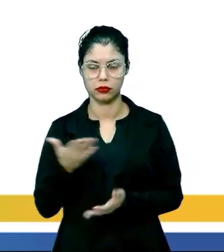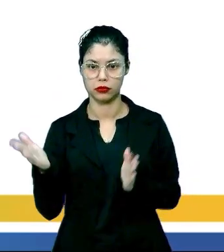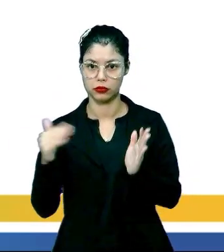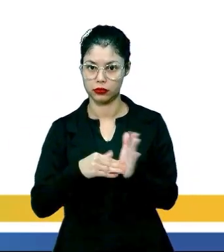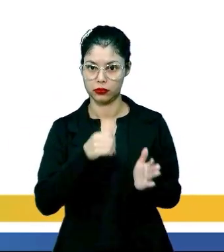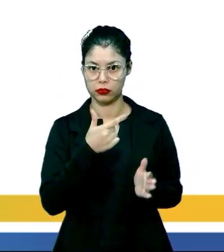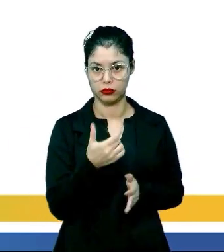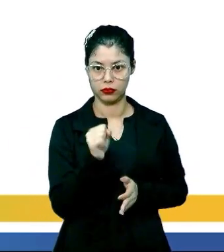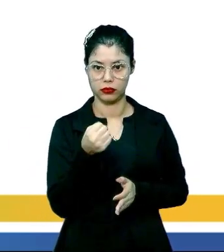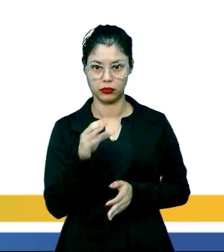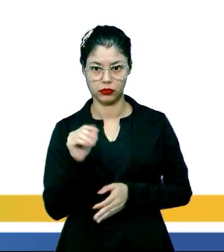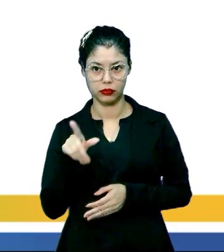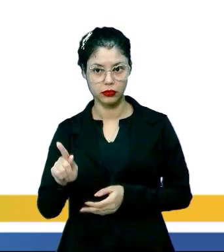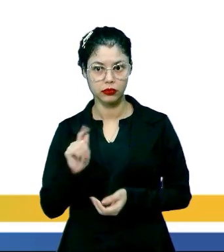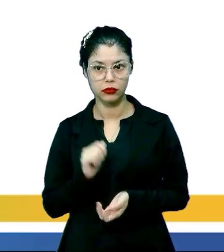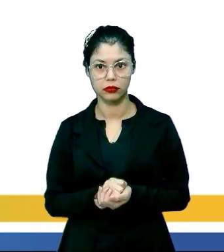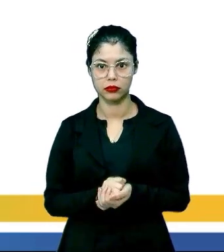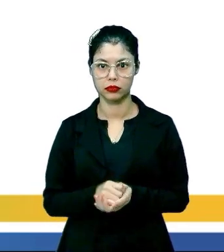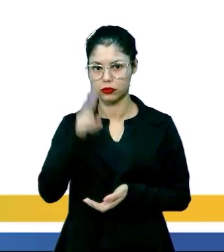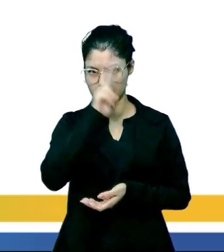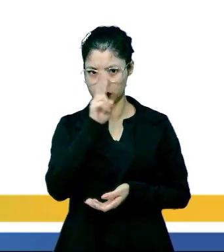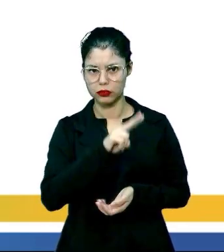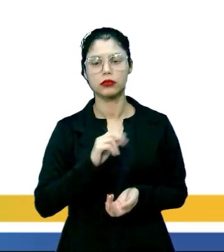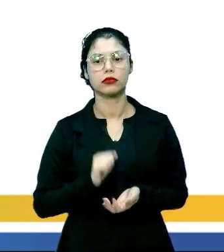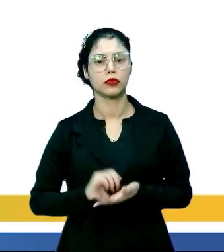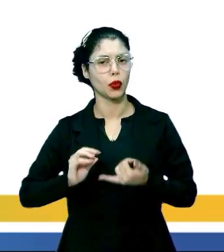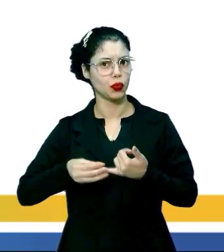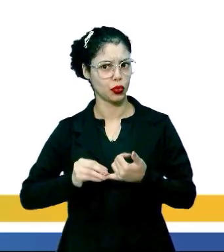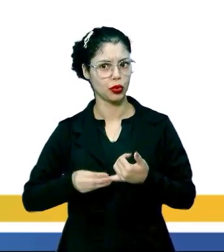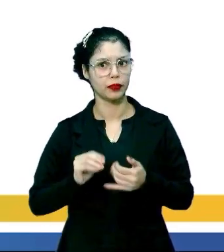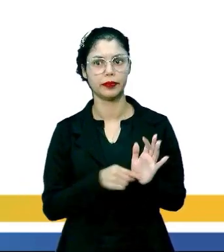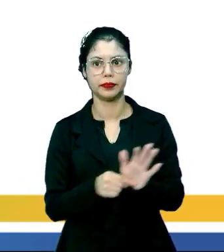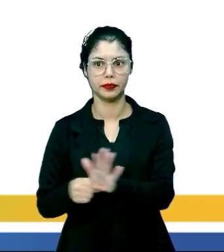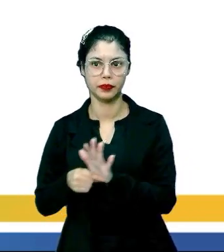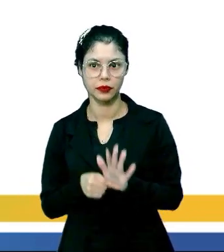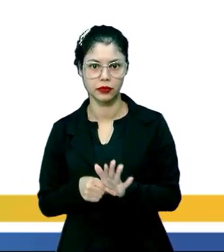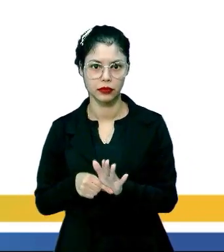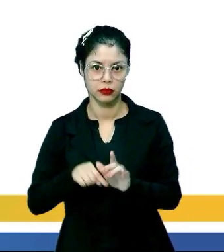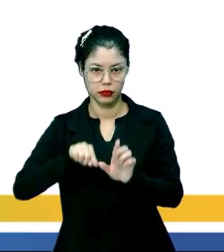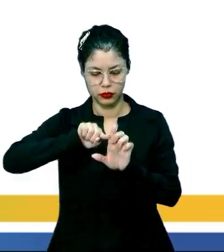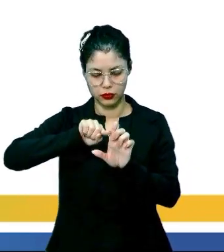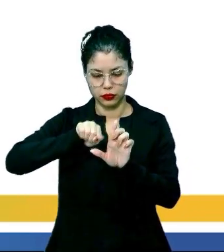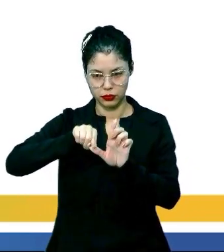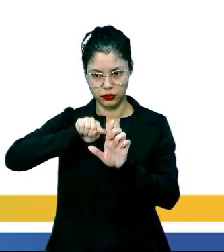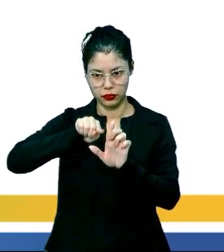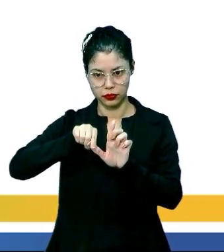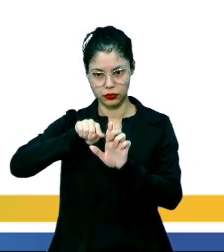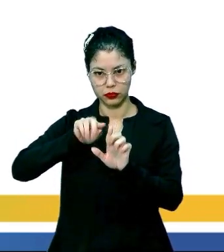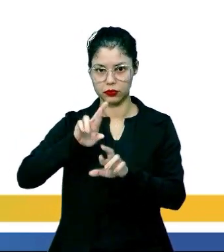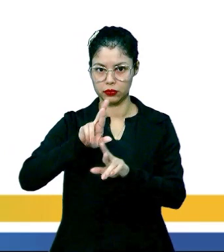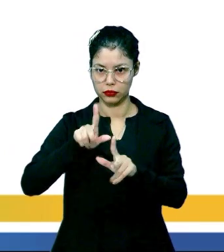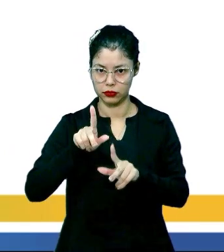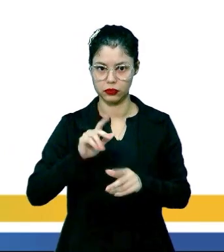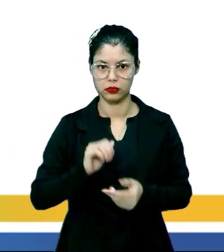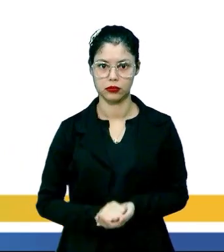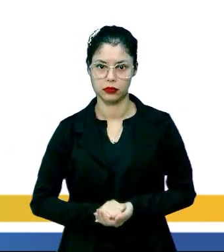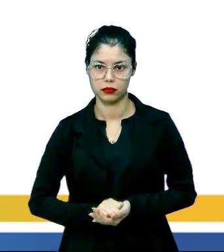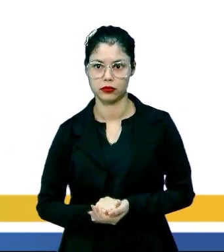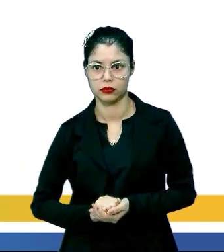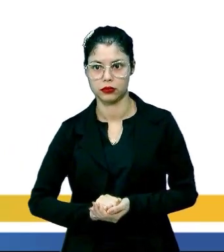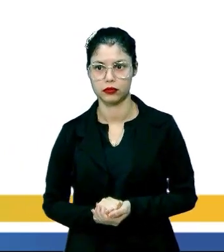a 280 gramas e formato que lembra um feijão, apresentando uma borda convexa, e uma